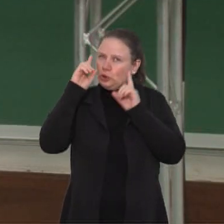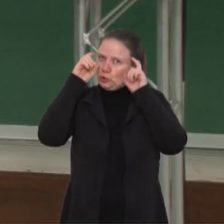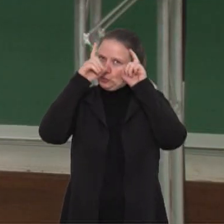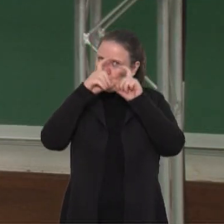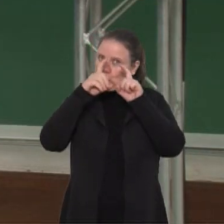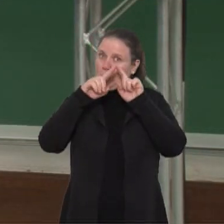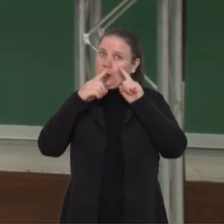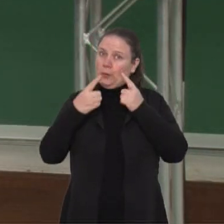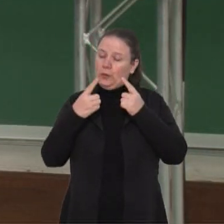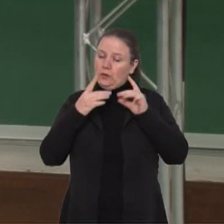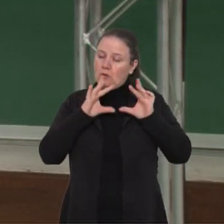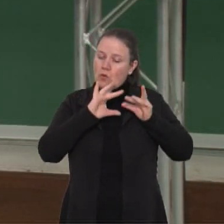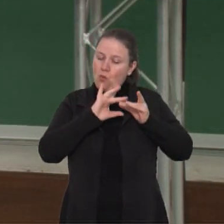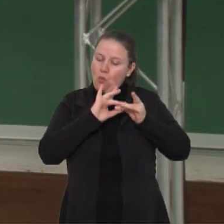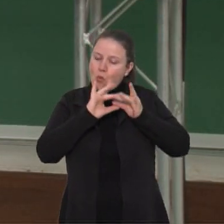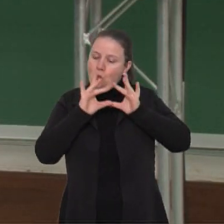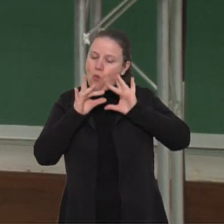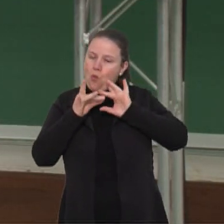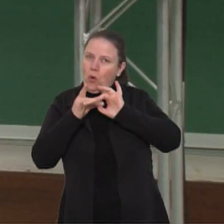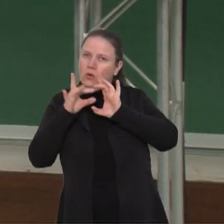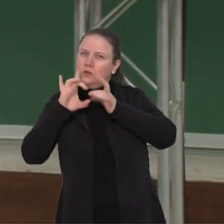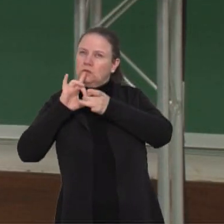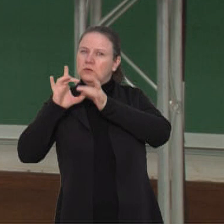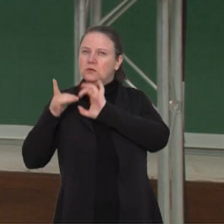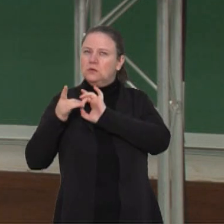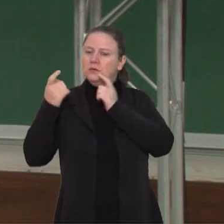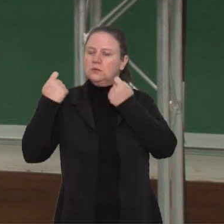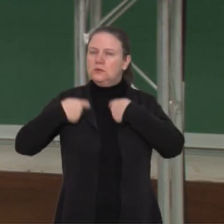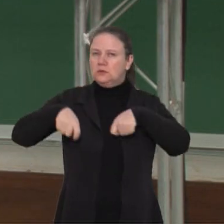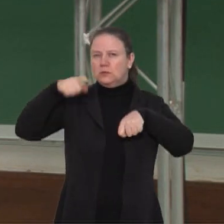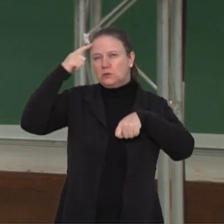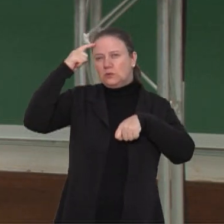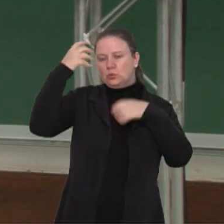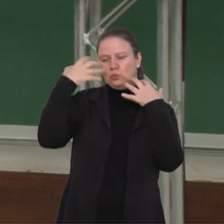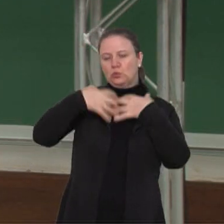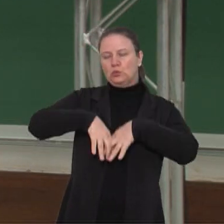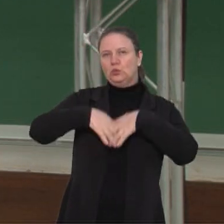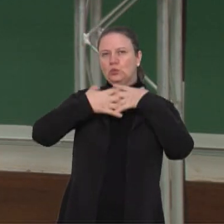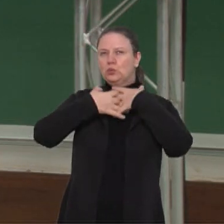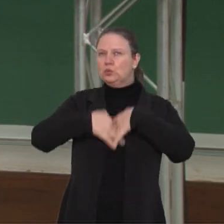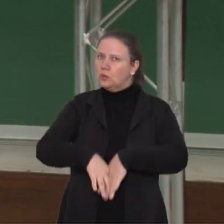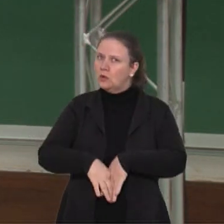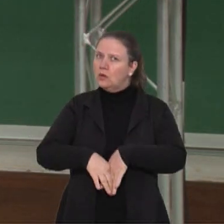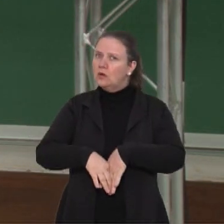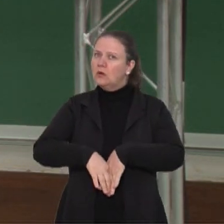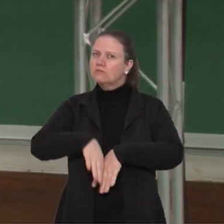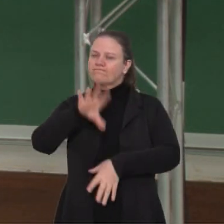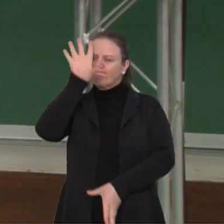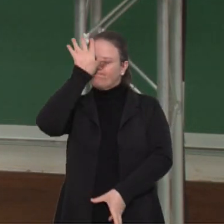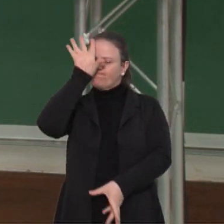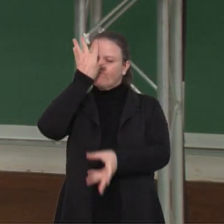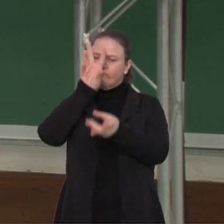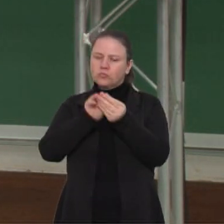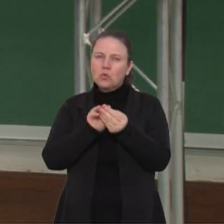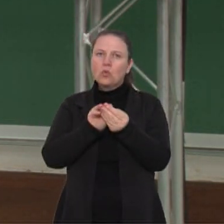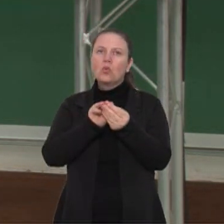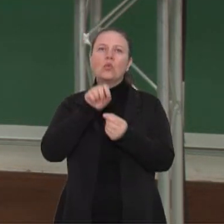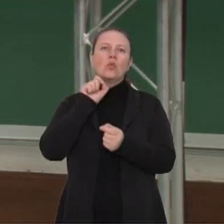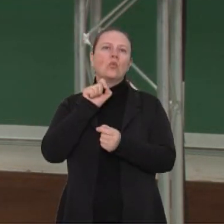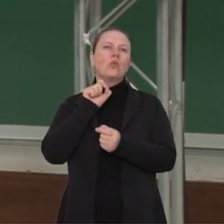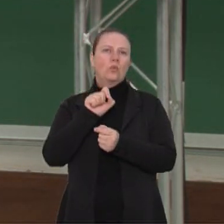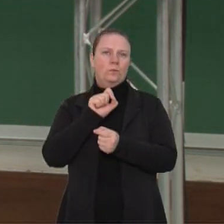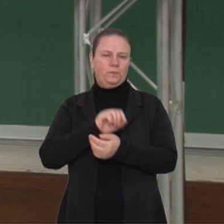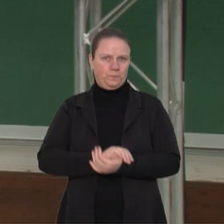coesão sequencial, ela exige um raciocínio lógico mais complexo que a coesão